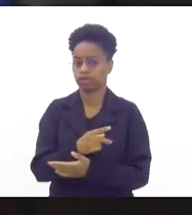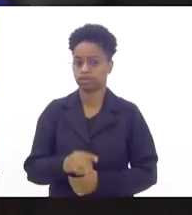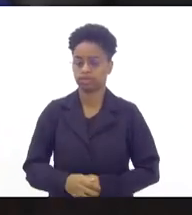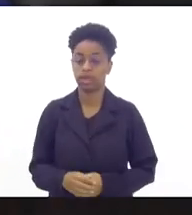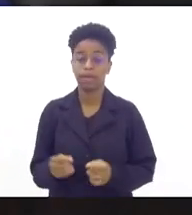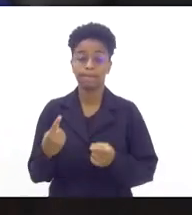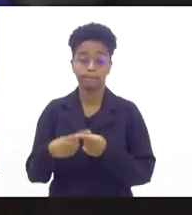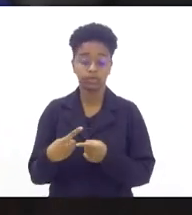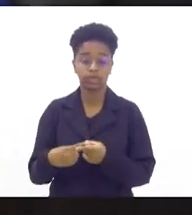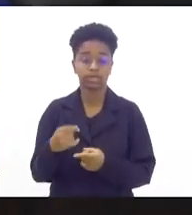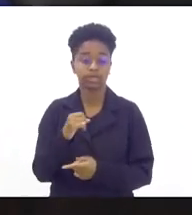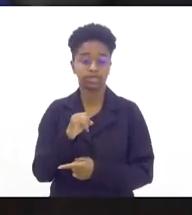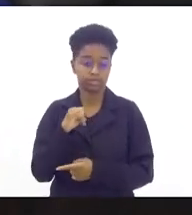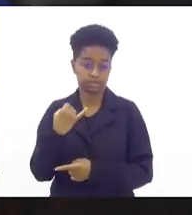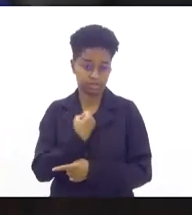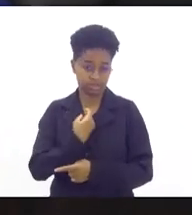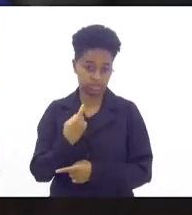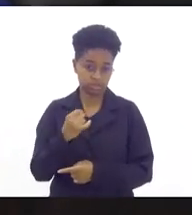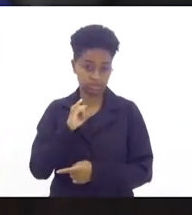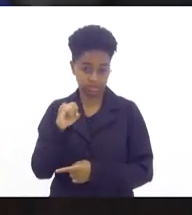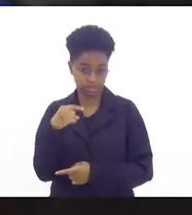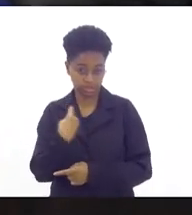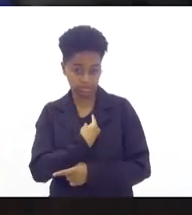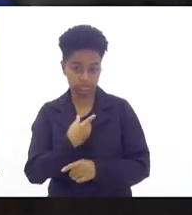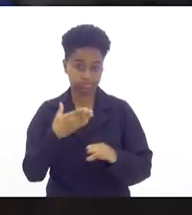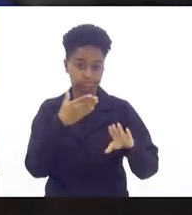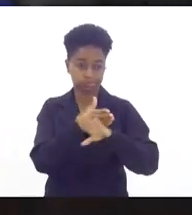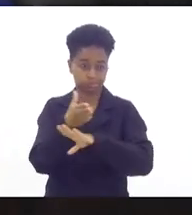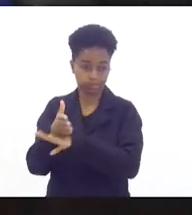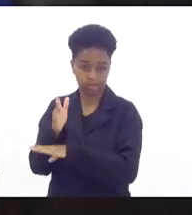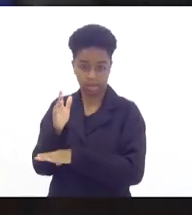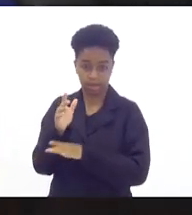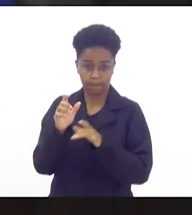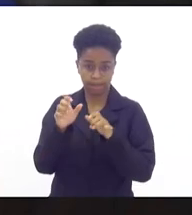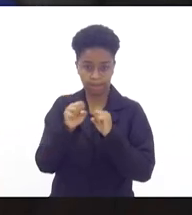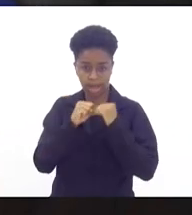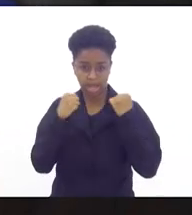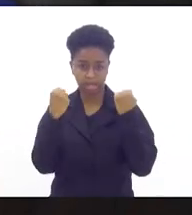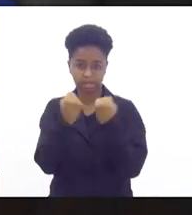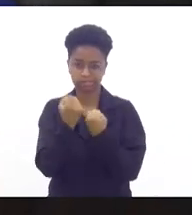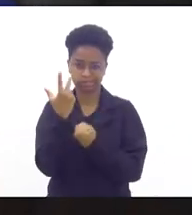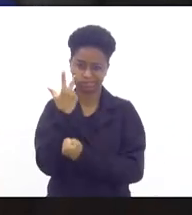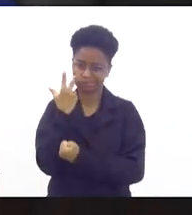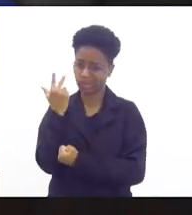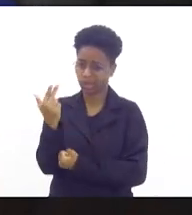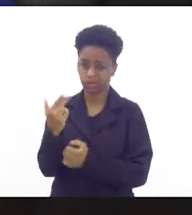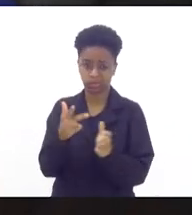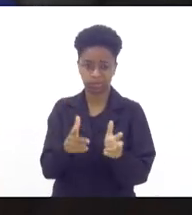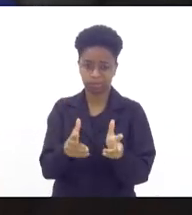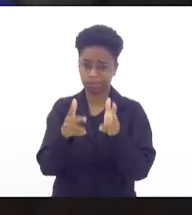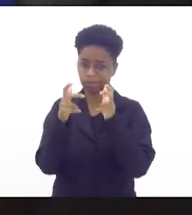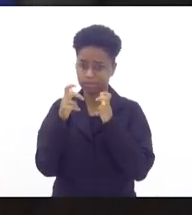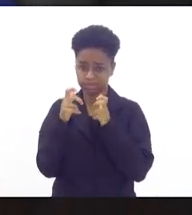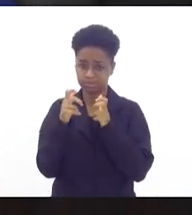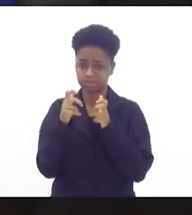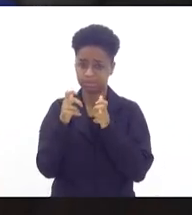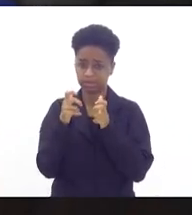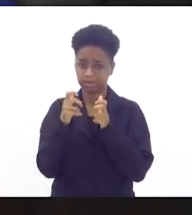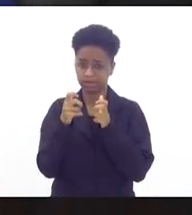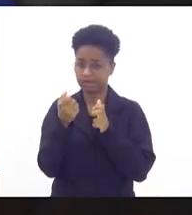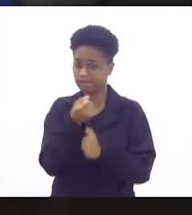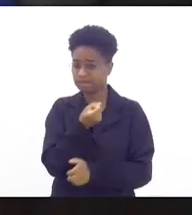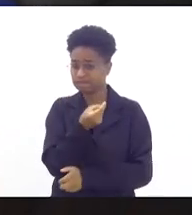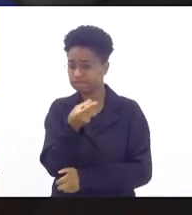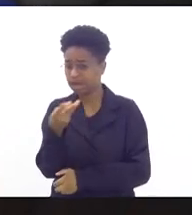estamos dentro do Maracanã é comum ver uma porcentagem enorme